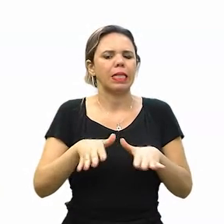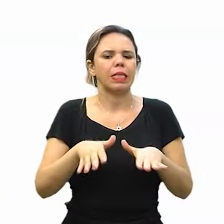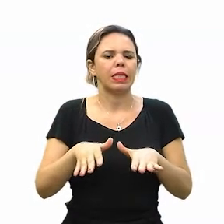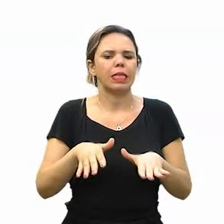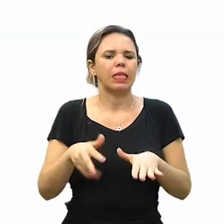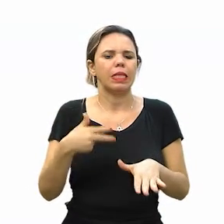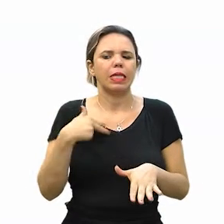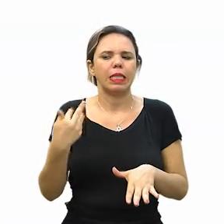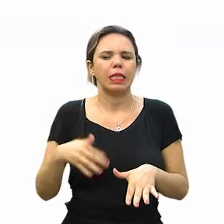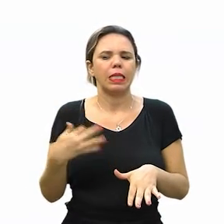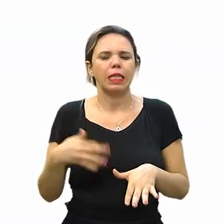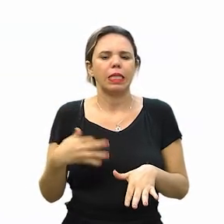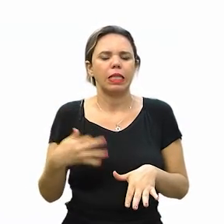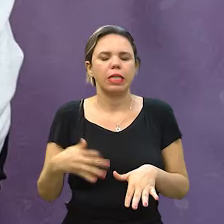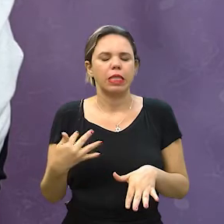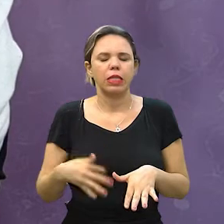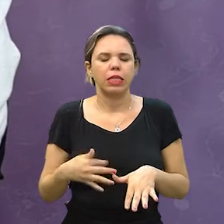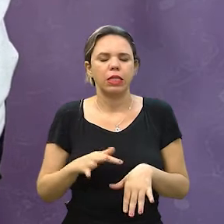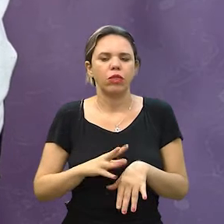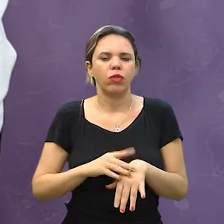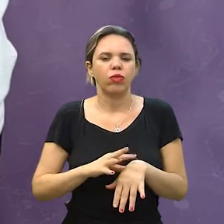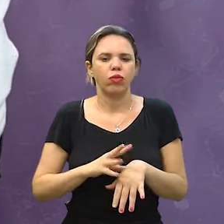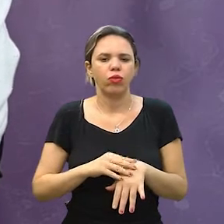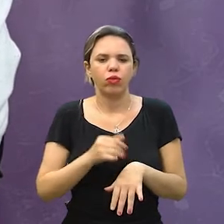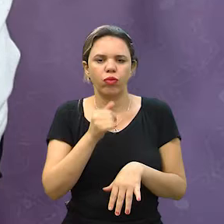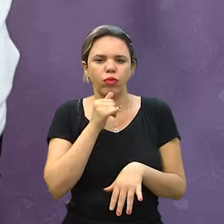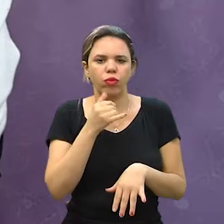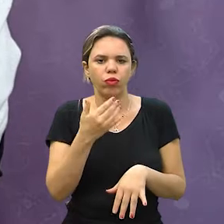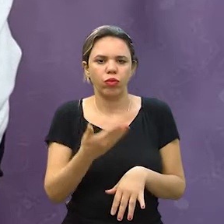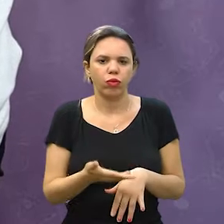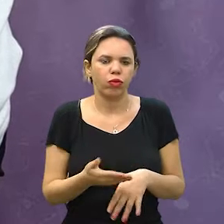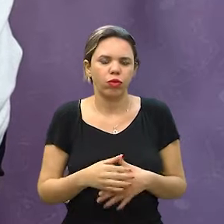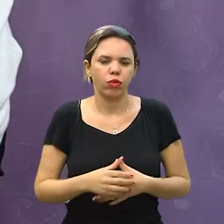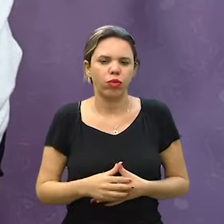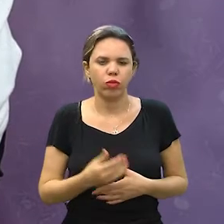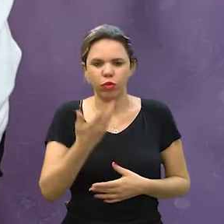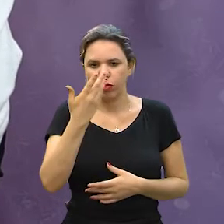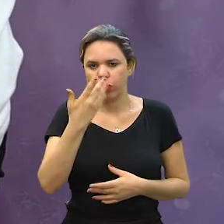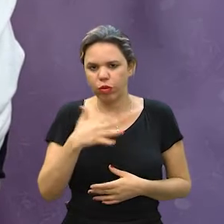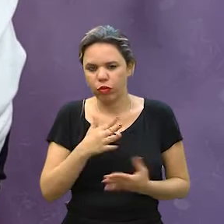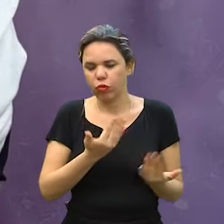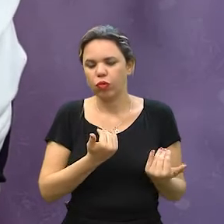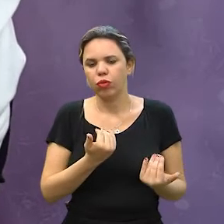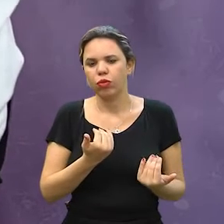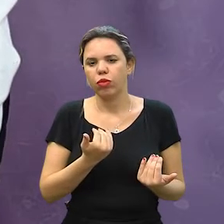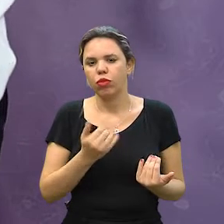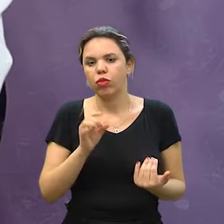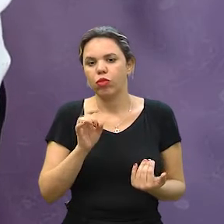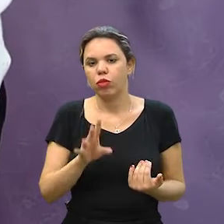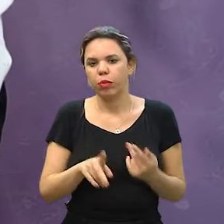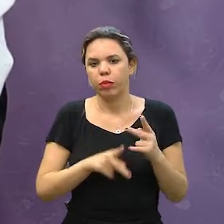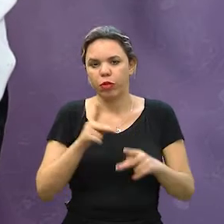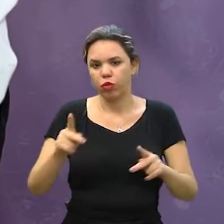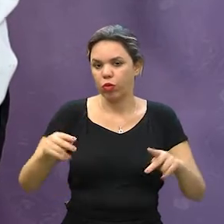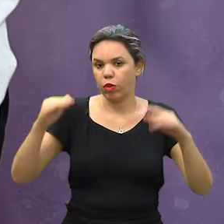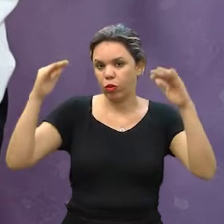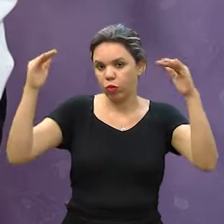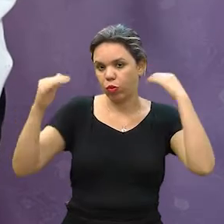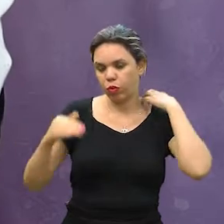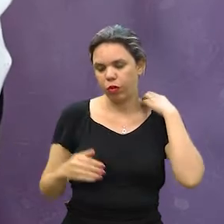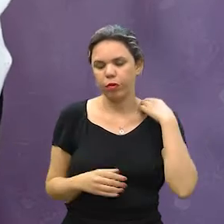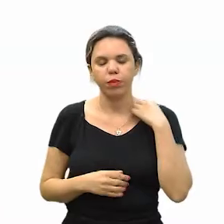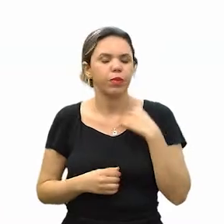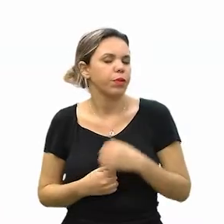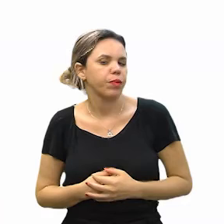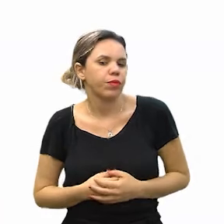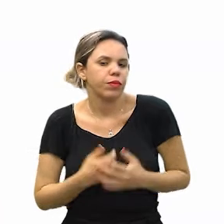se movimentar de tanta dor. E essa é uma doença que manifesta em criança, jovem ou apenas na vida